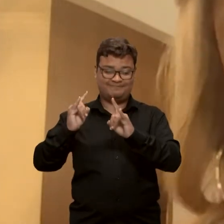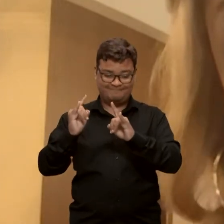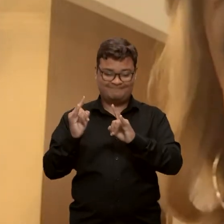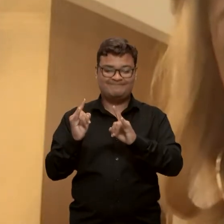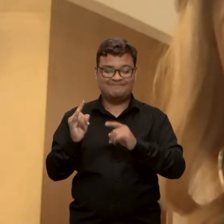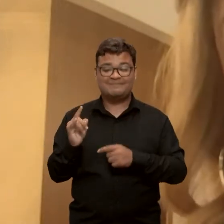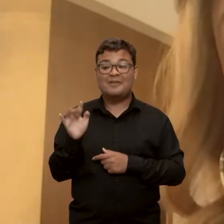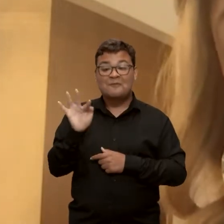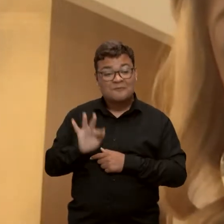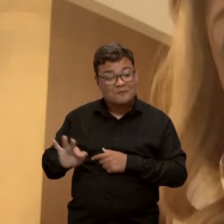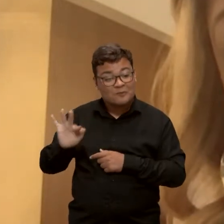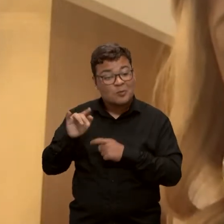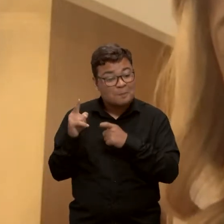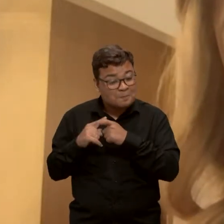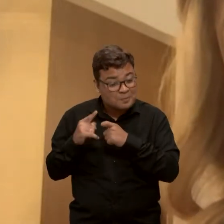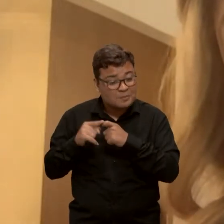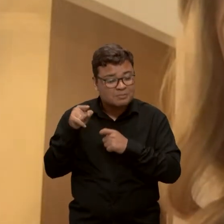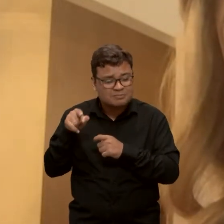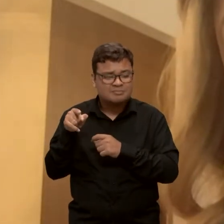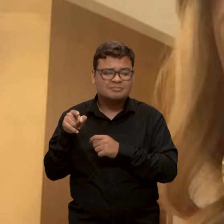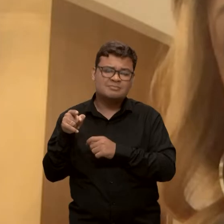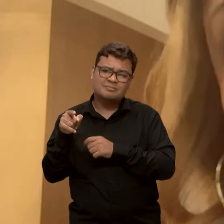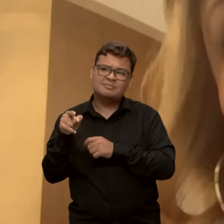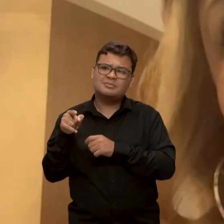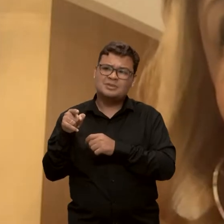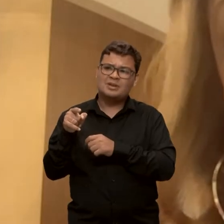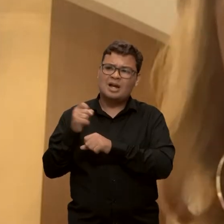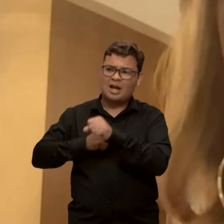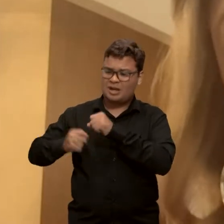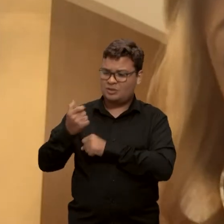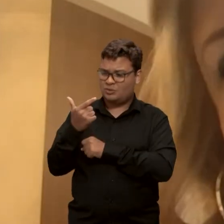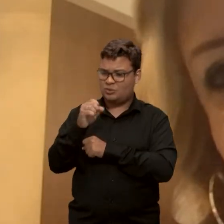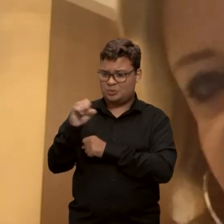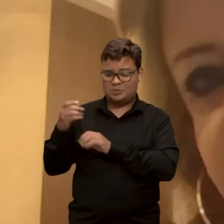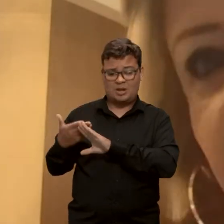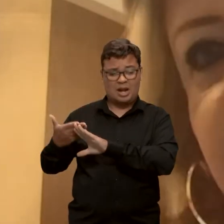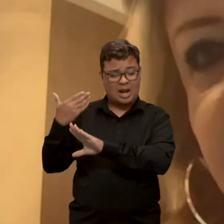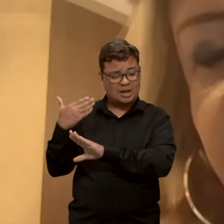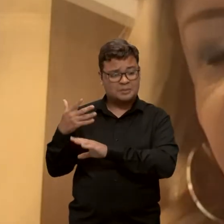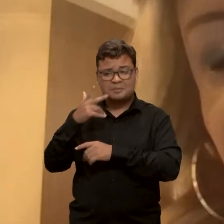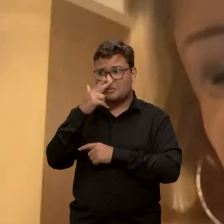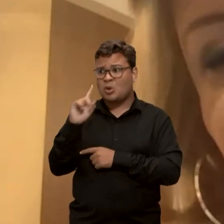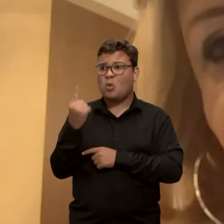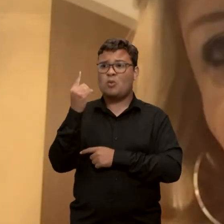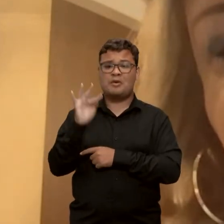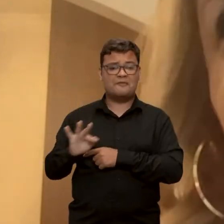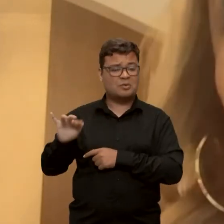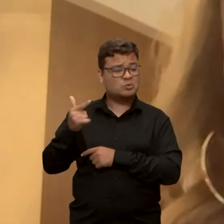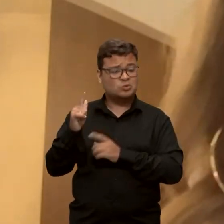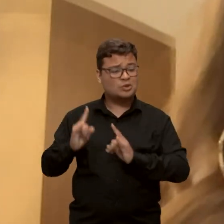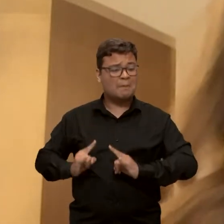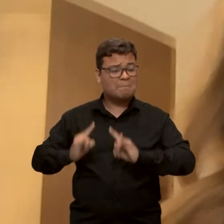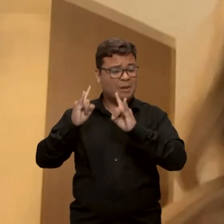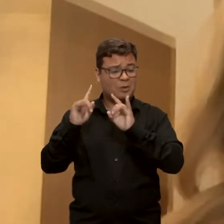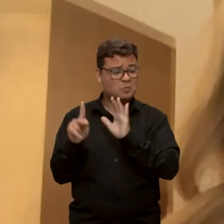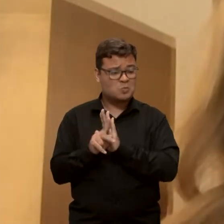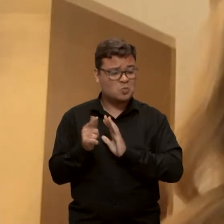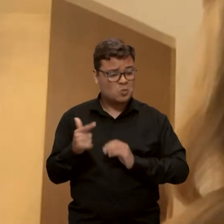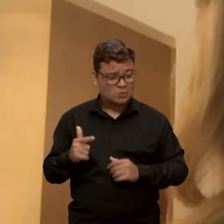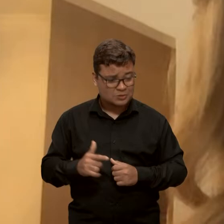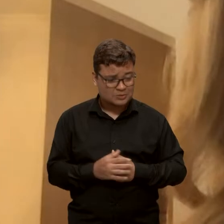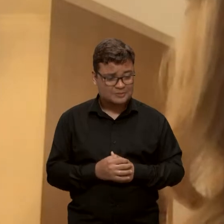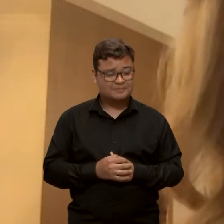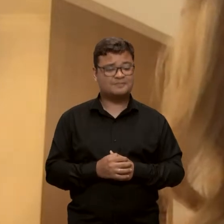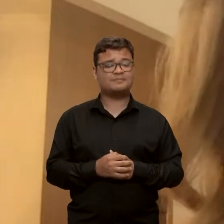de Medicina, até então, antes de 2000, era a única faculdade que acho que não tinha prédio próprio. E